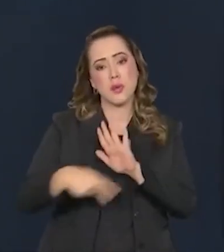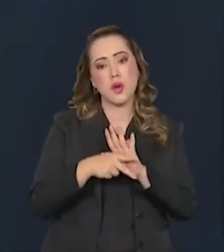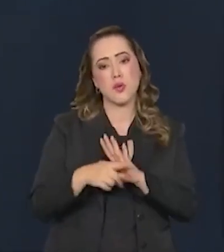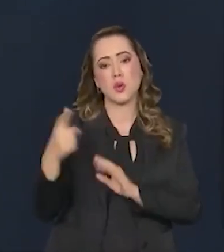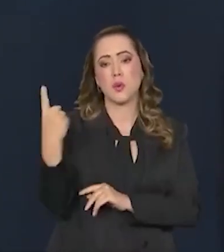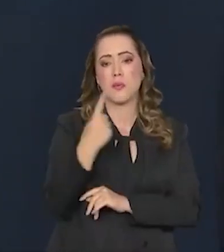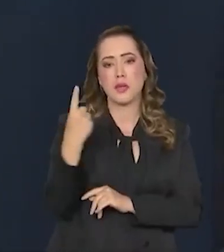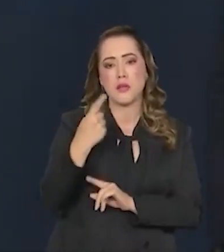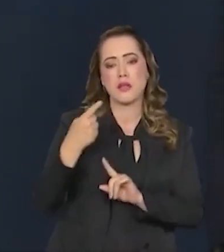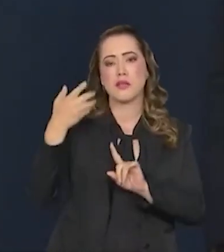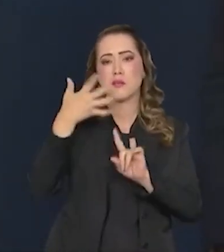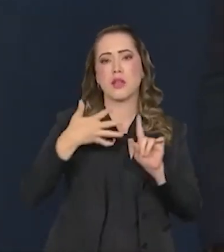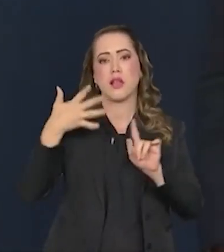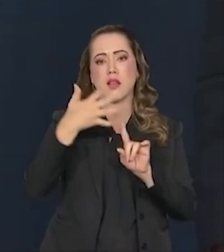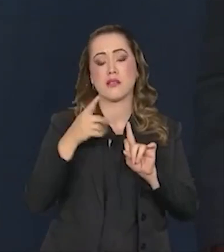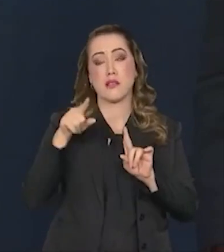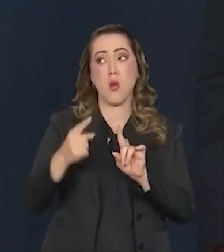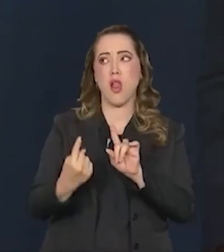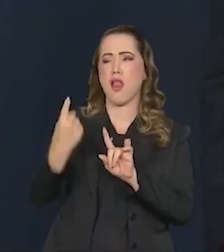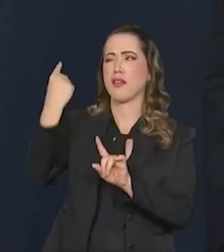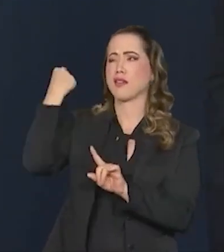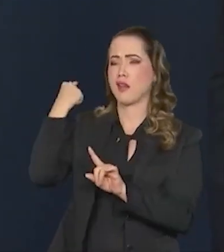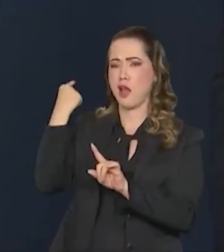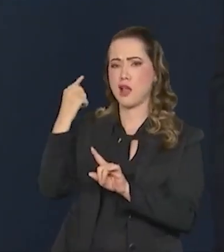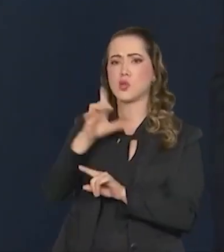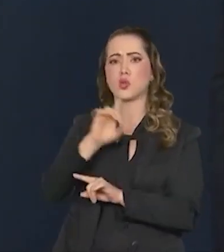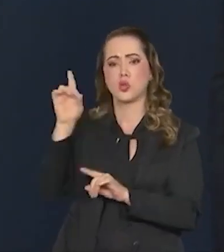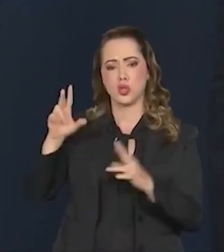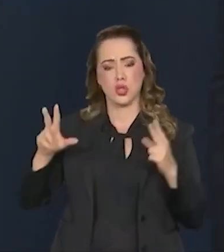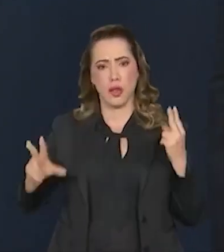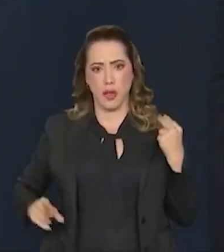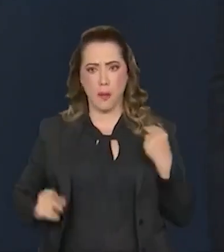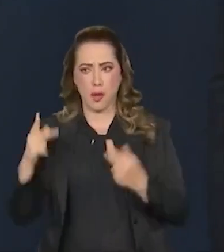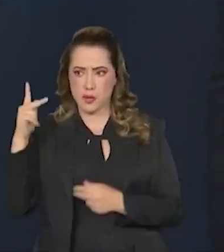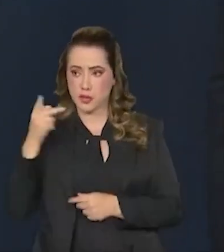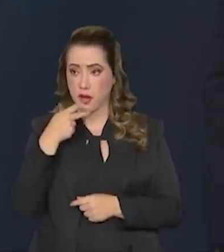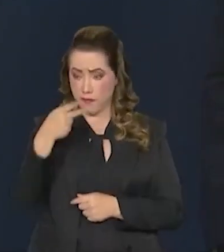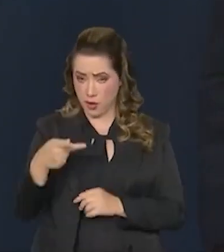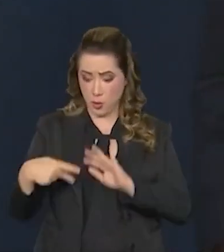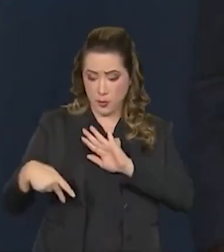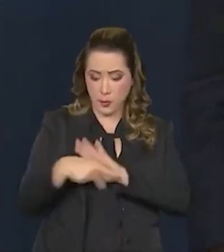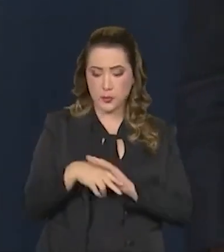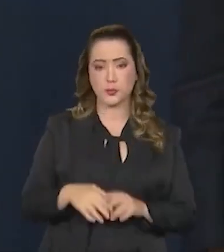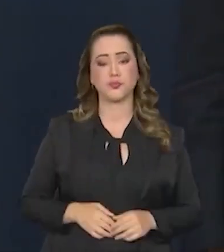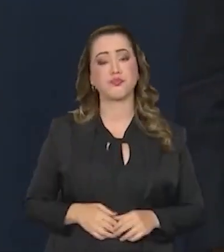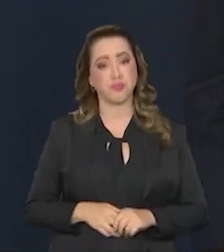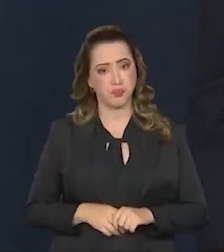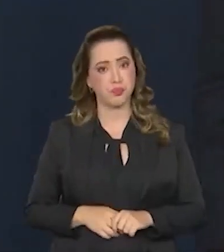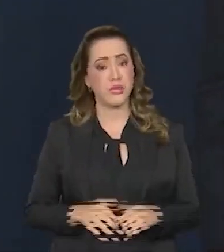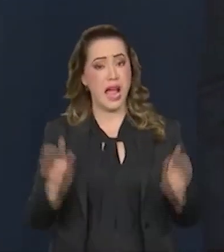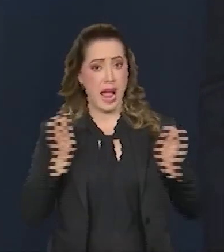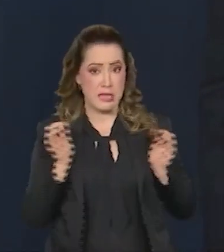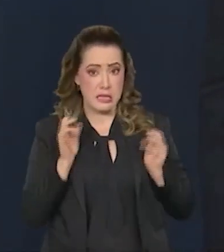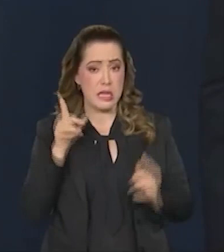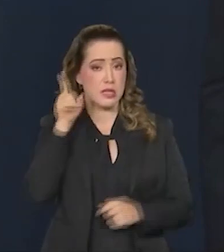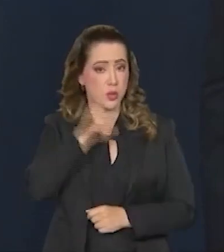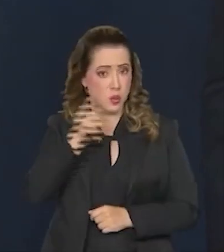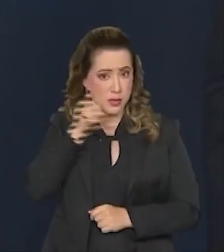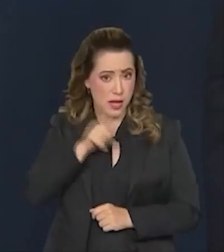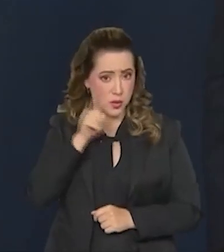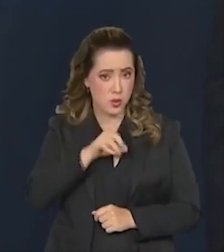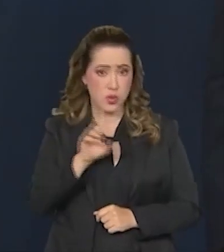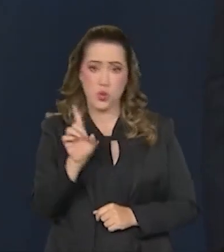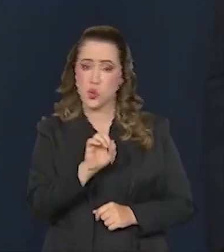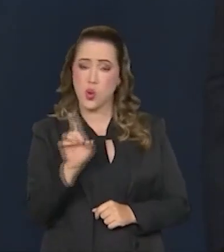primeiro discurso que ele fez na posse dele. Quando ele disse textualmente, a riqueza dos Estados Unidos